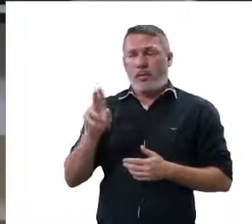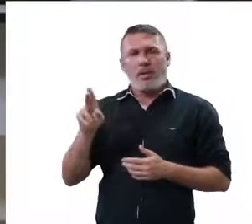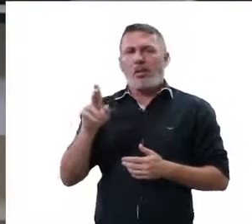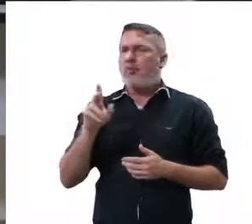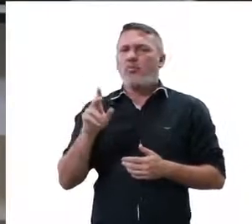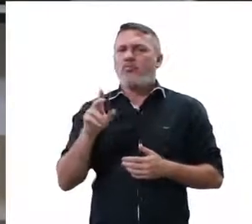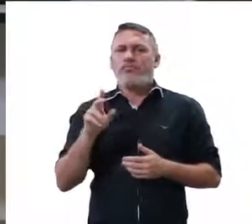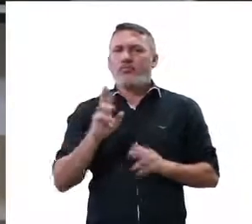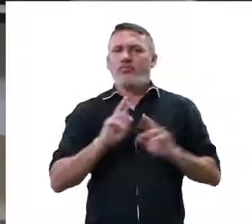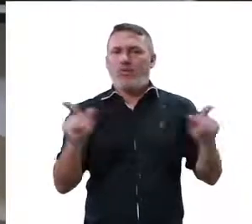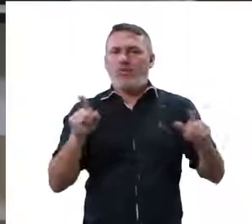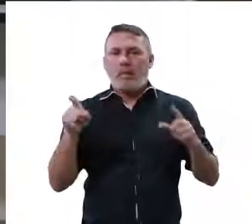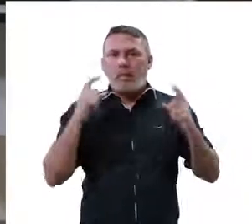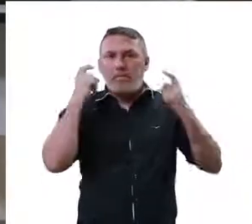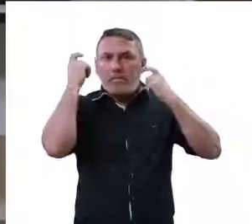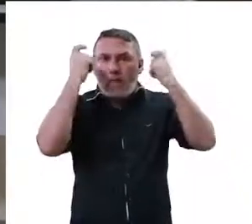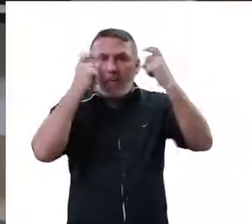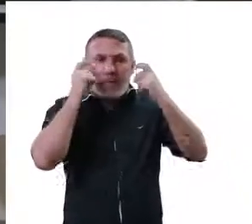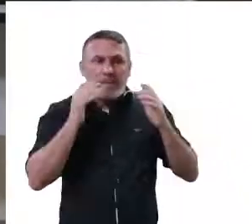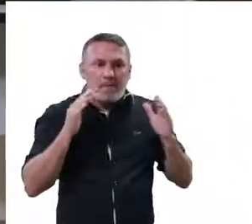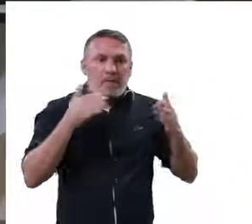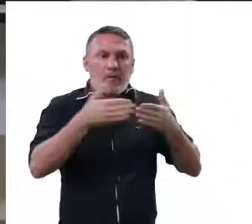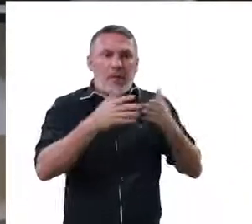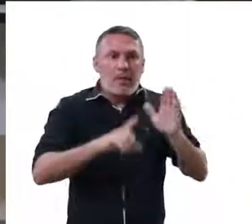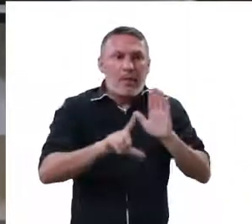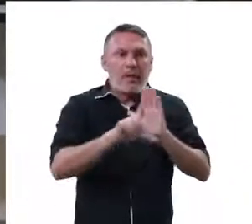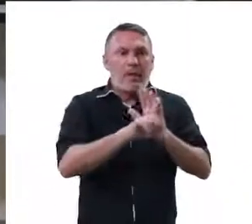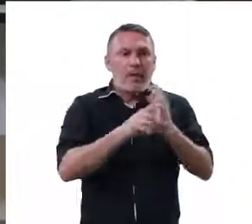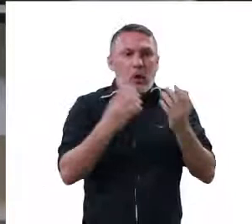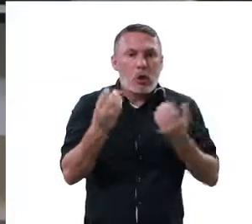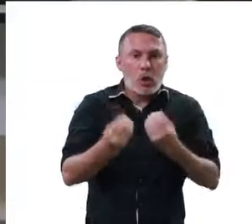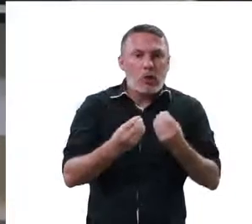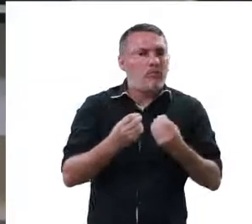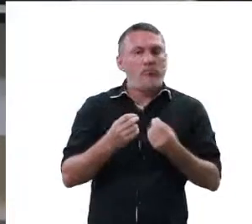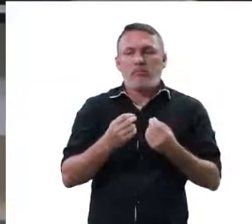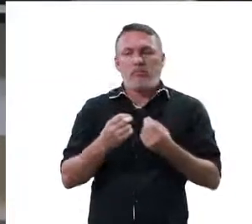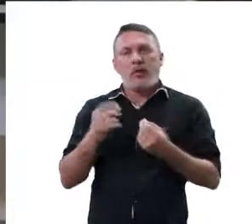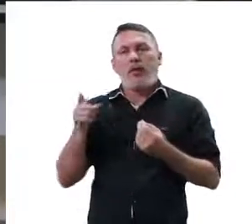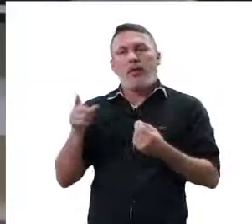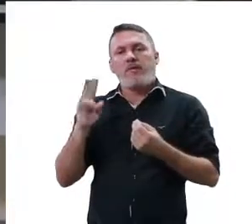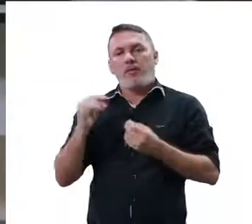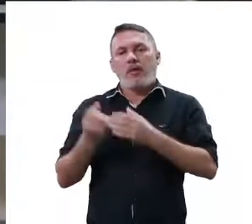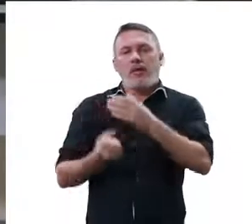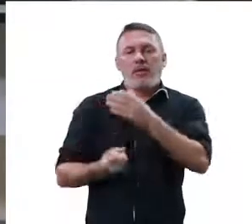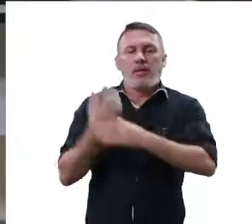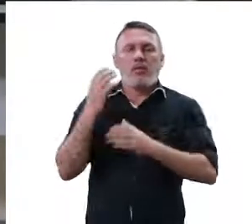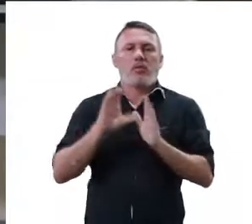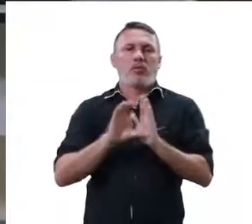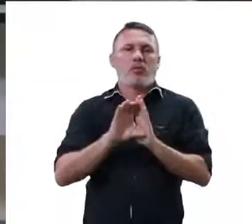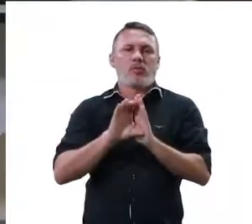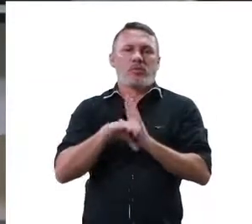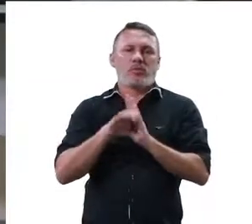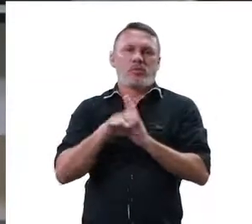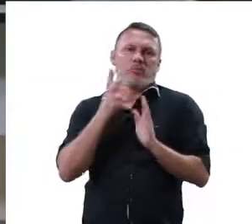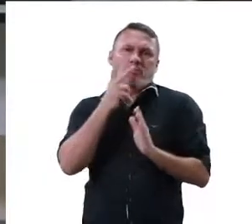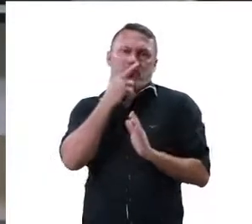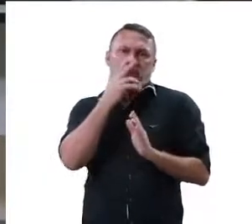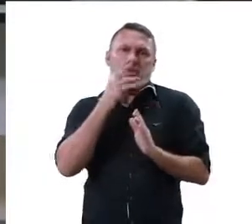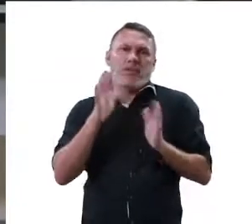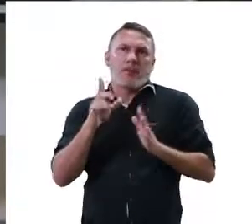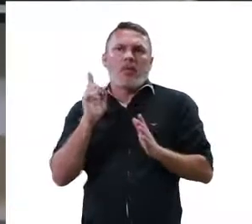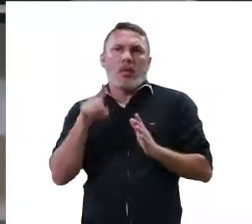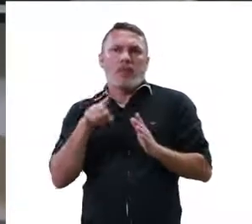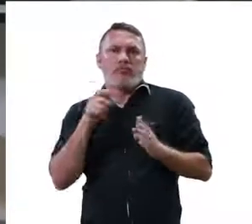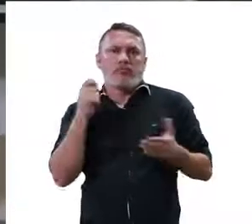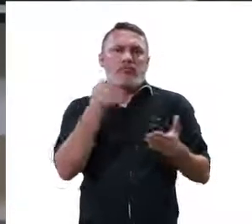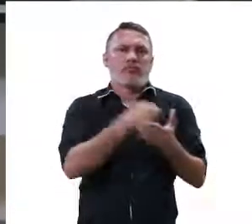está preocupado com a elaboração de leis científicas, em parte, porque ele vai desenvolver um conceito que praticamente